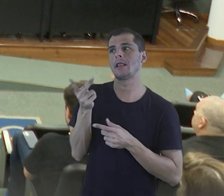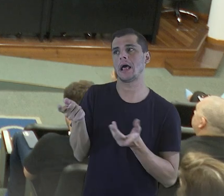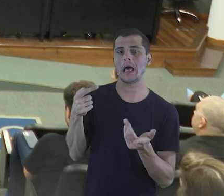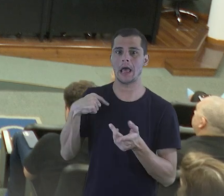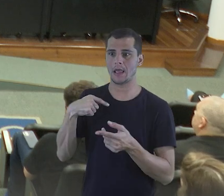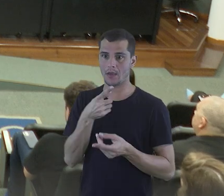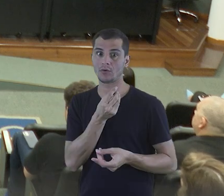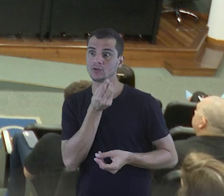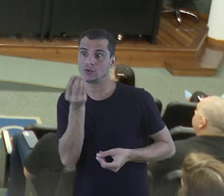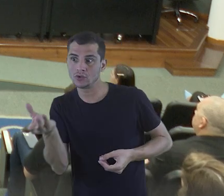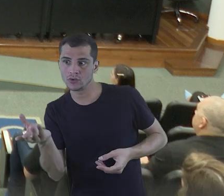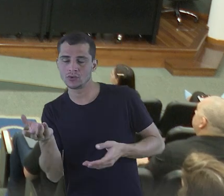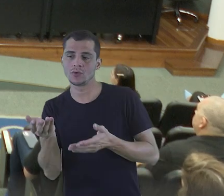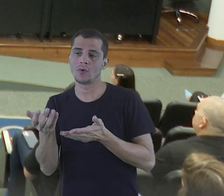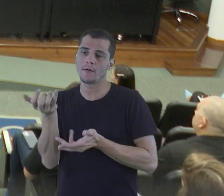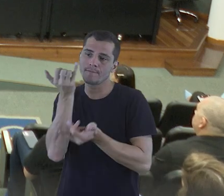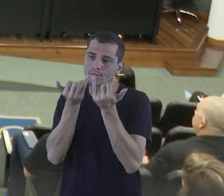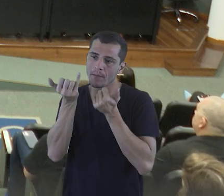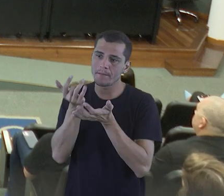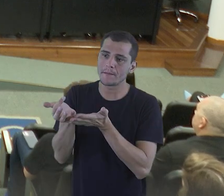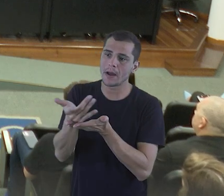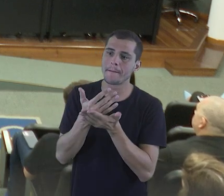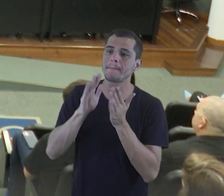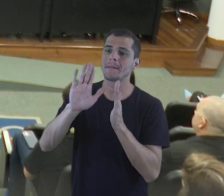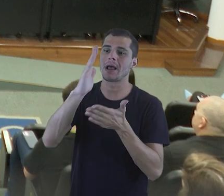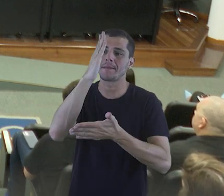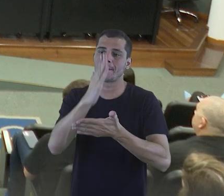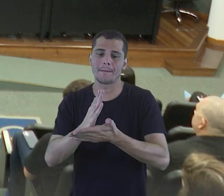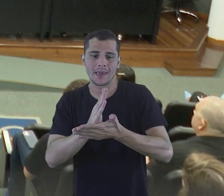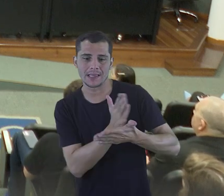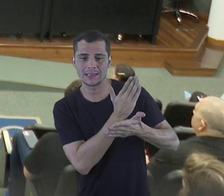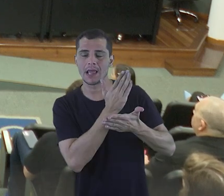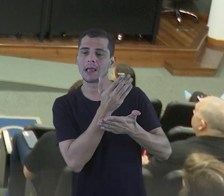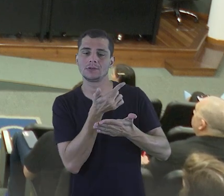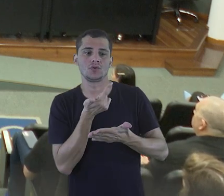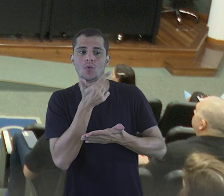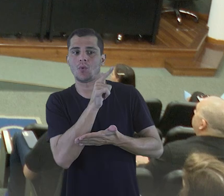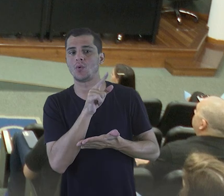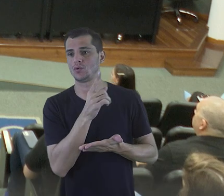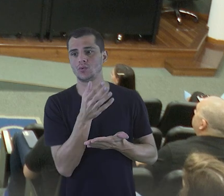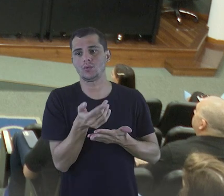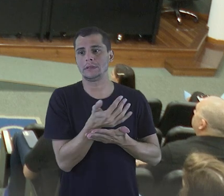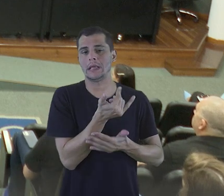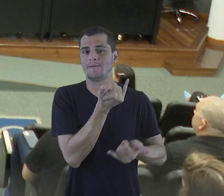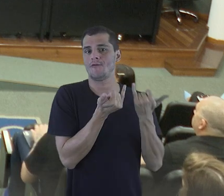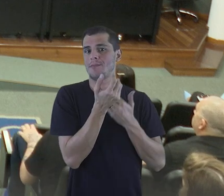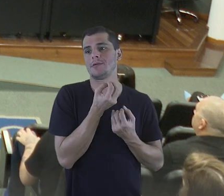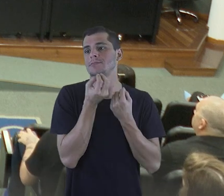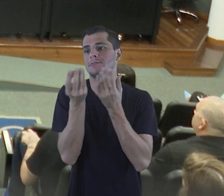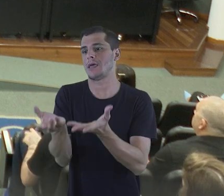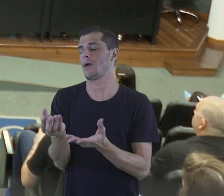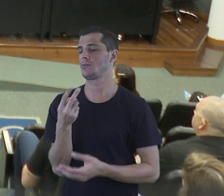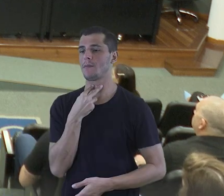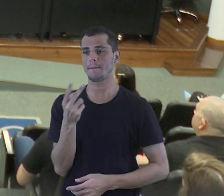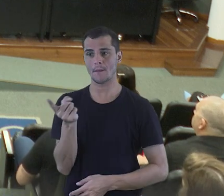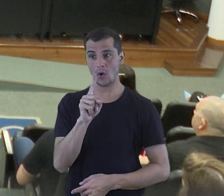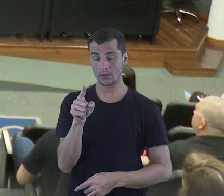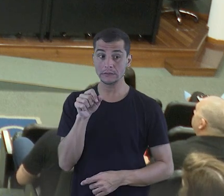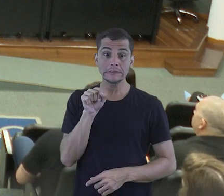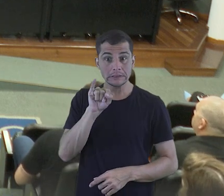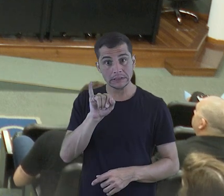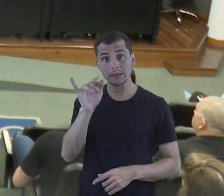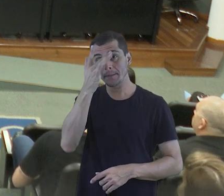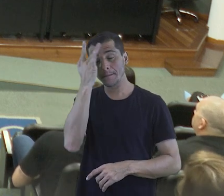pessoais mais pela metade porque outros dados eu não posso fornecer se o dado é dela você tem que poder